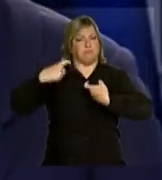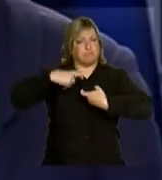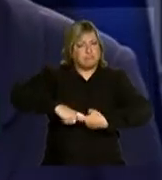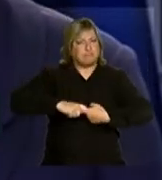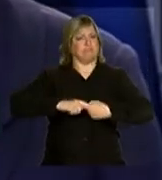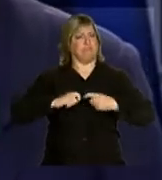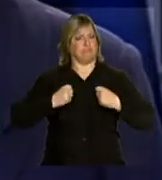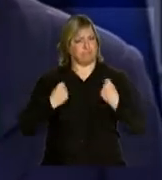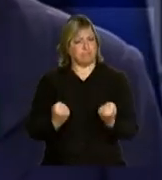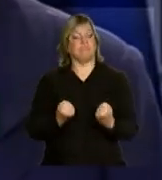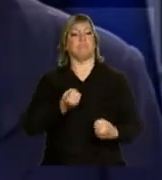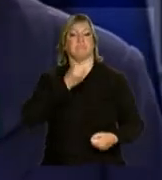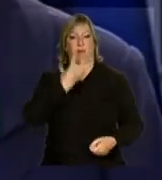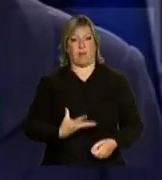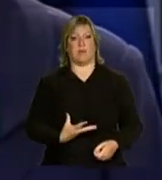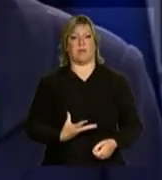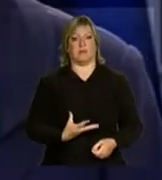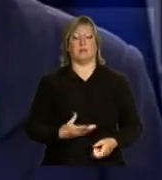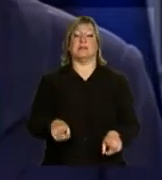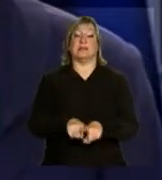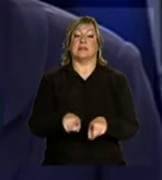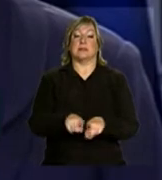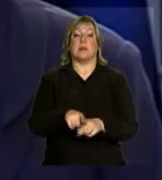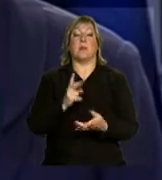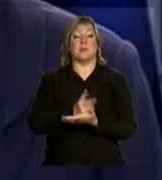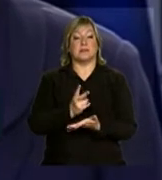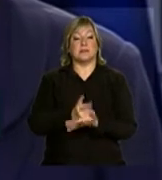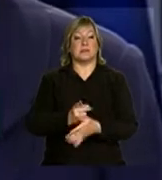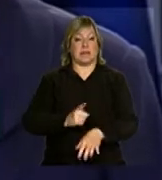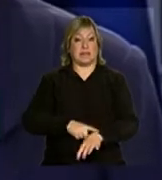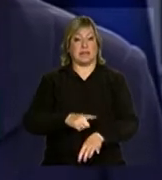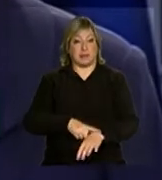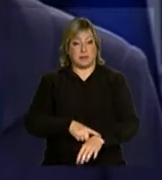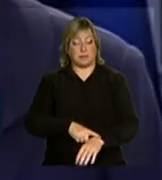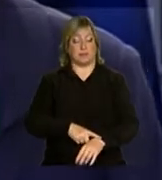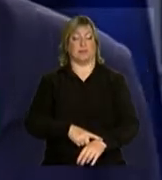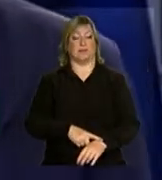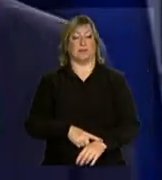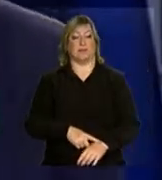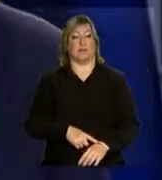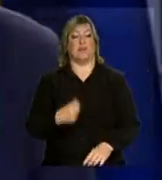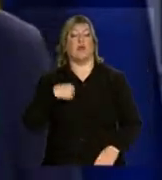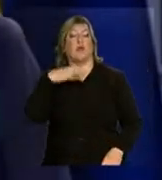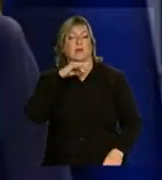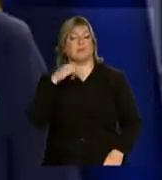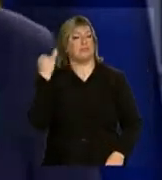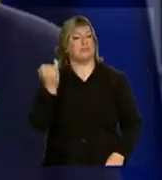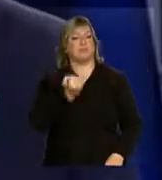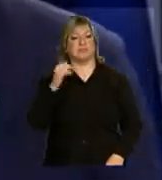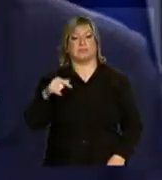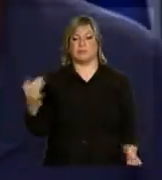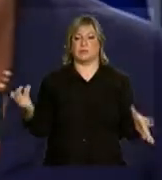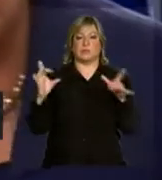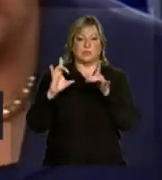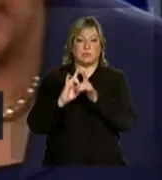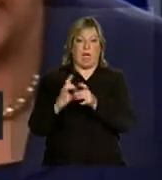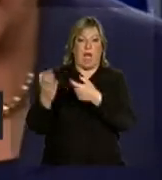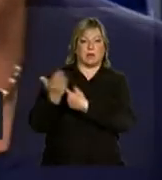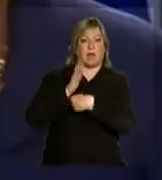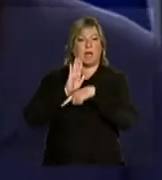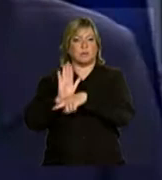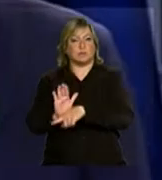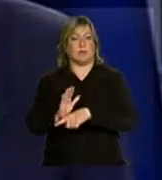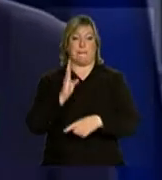parceria. Ao mesmo tempo, considero fundamental essa cooperação entre o Brasil e a